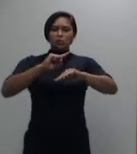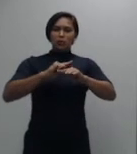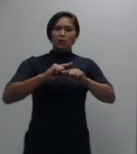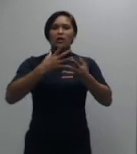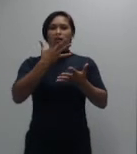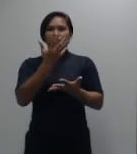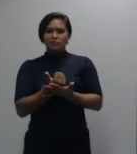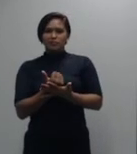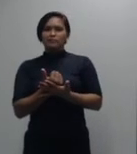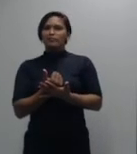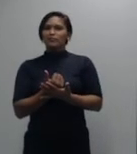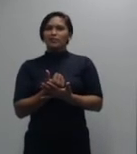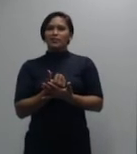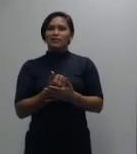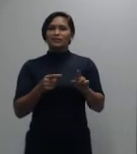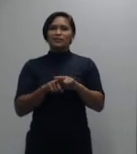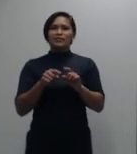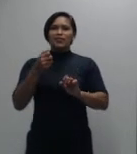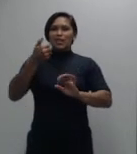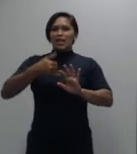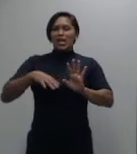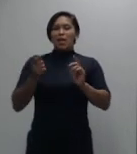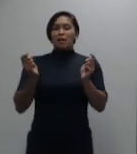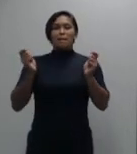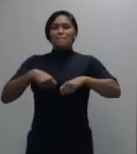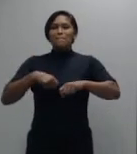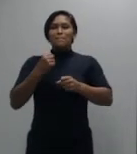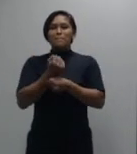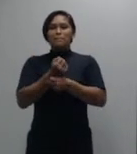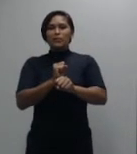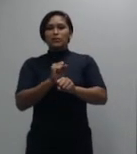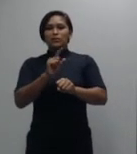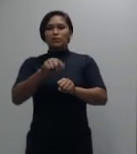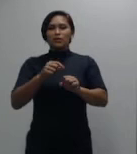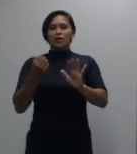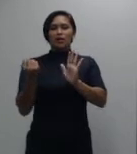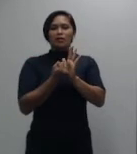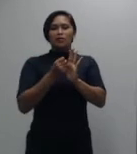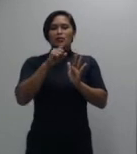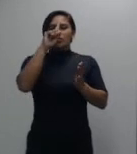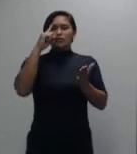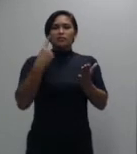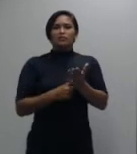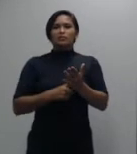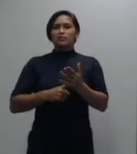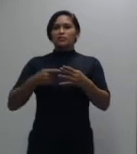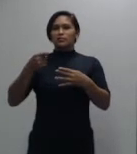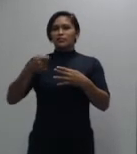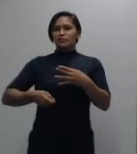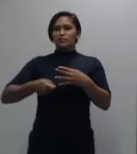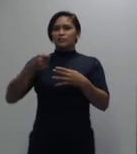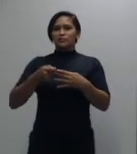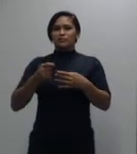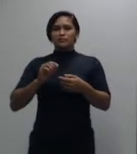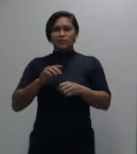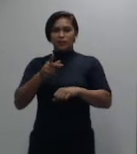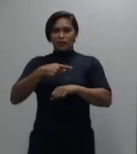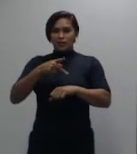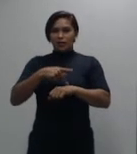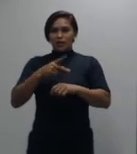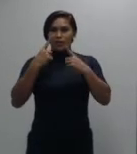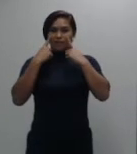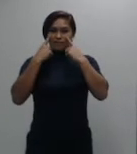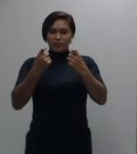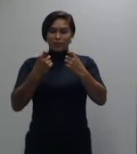a duas questões de fundo que impedem a homologação da pistão estrangeira violação à ordem